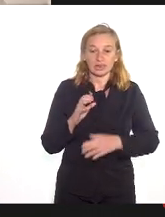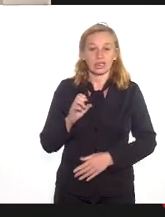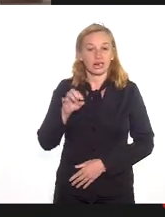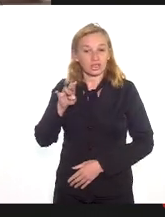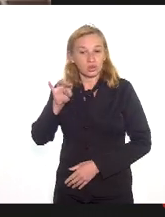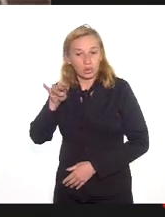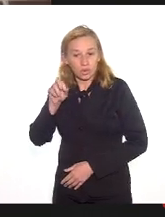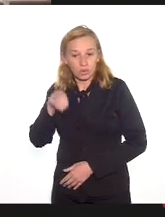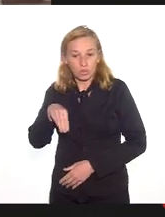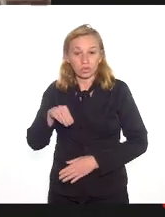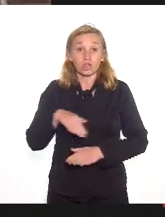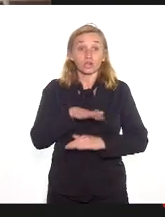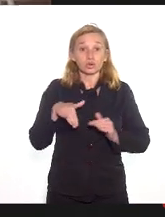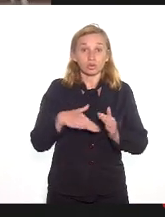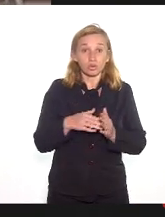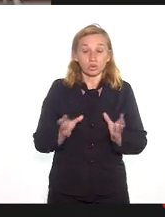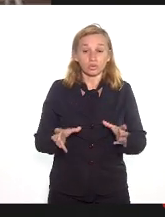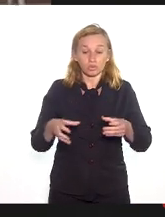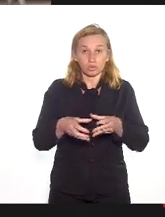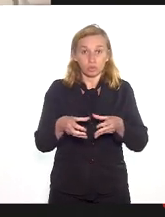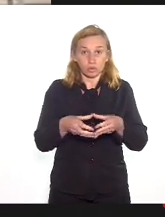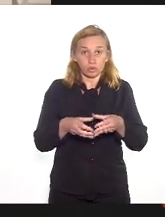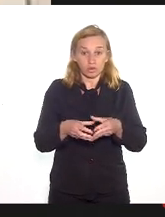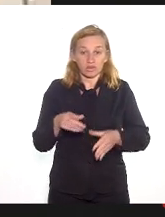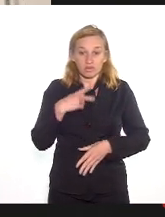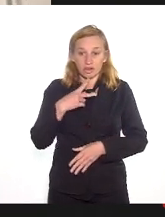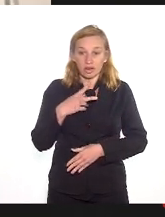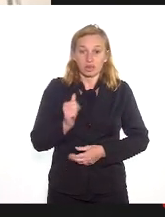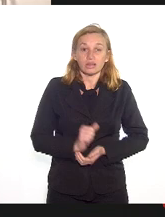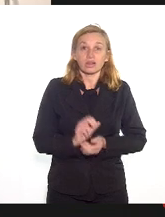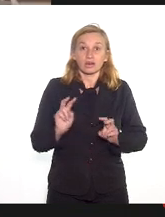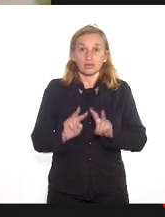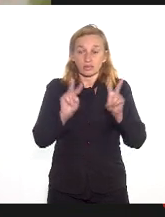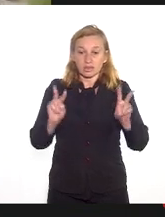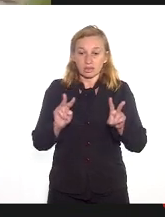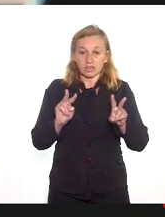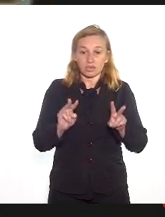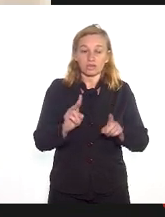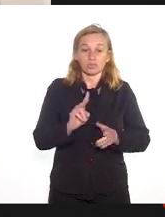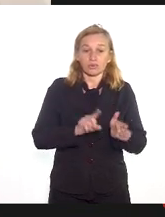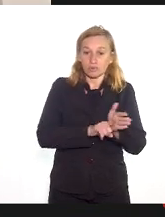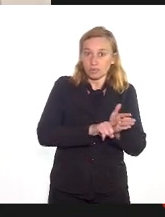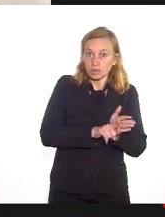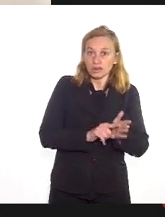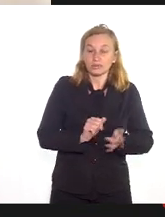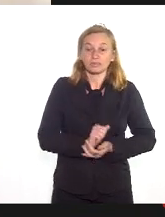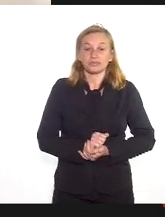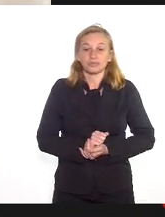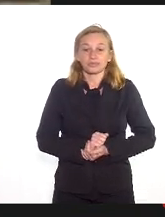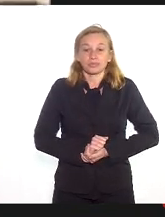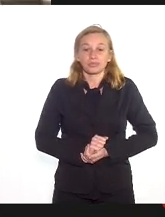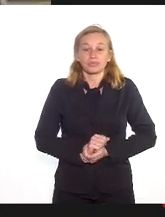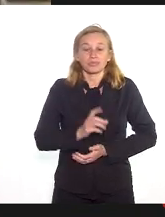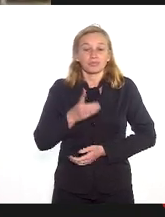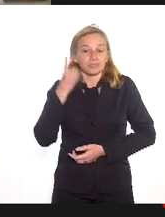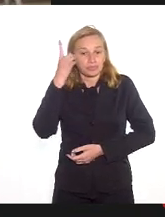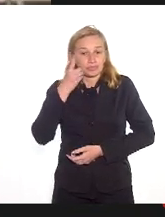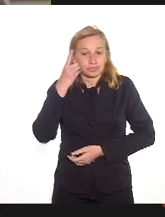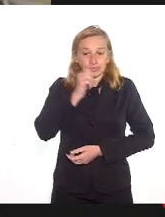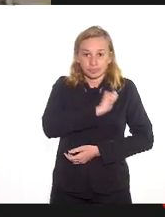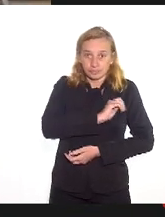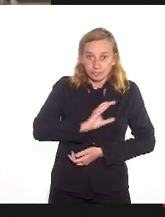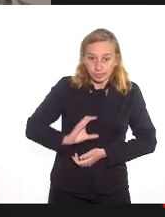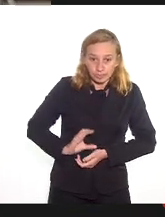o Almirante, toda a equipe, e dizer que, do ponto de vista da assessoria fiscal, do ponto de vista do deputado André Siliano,